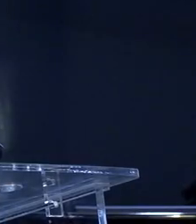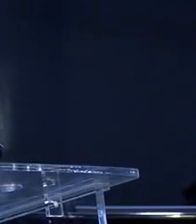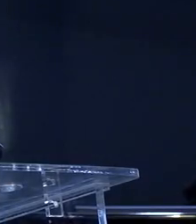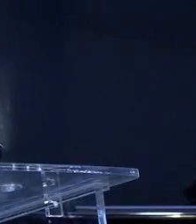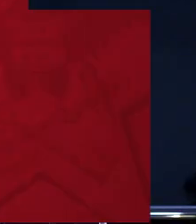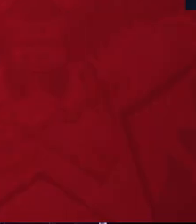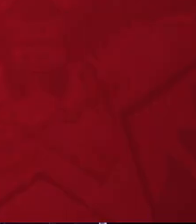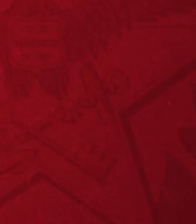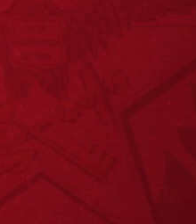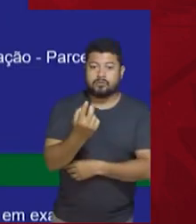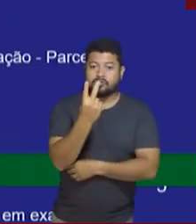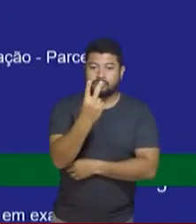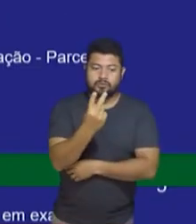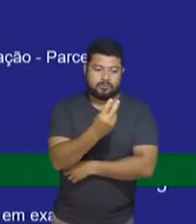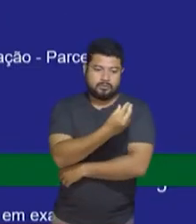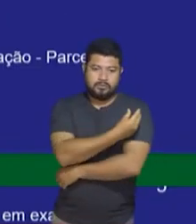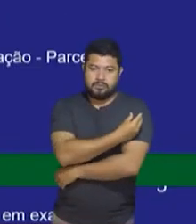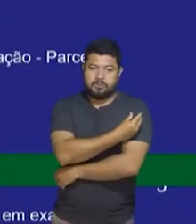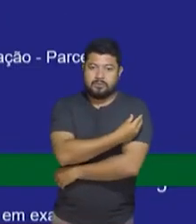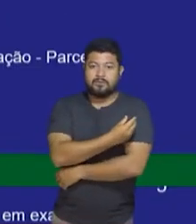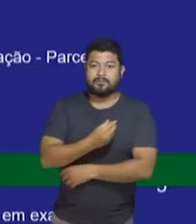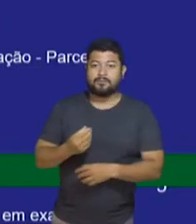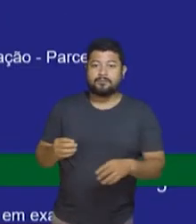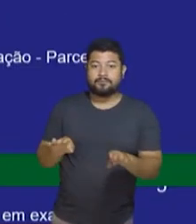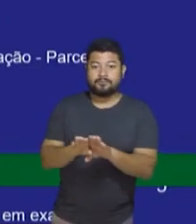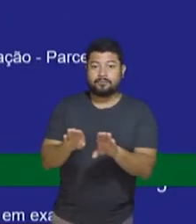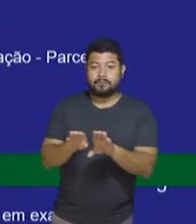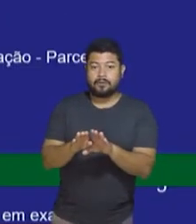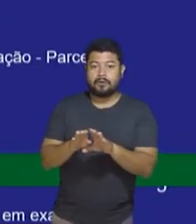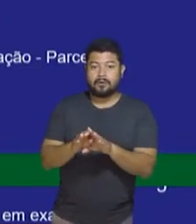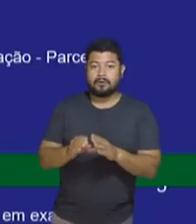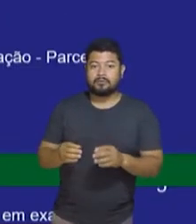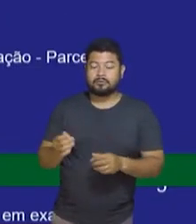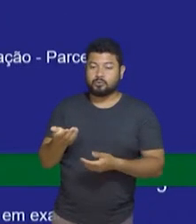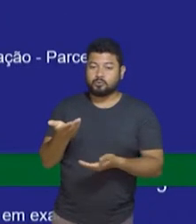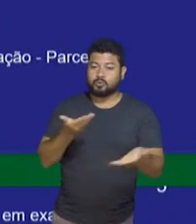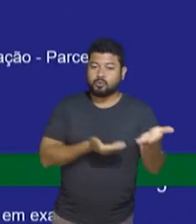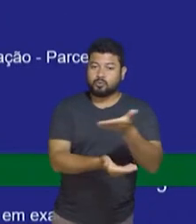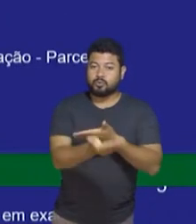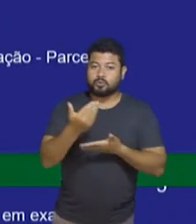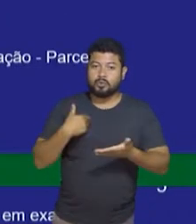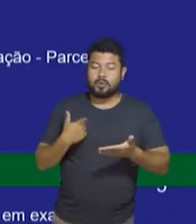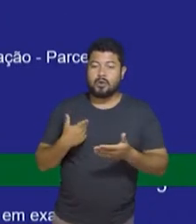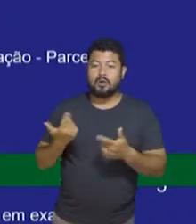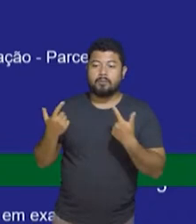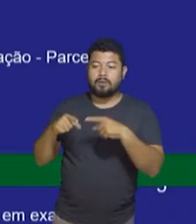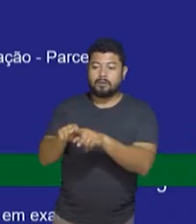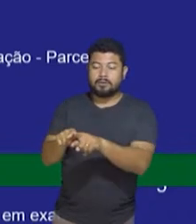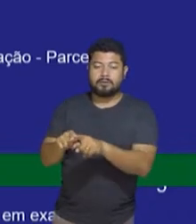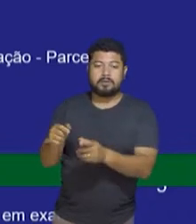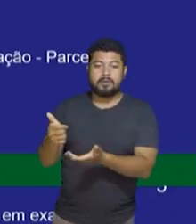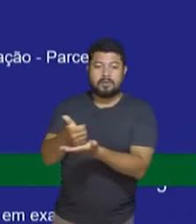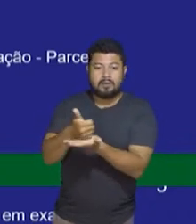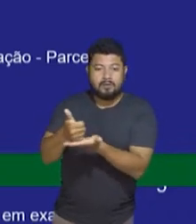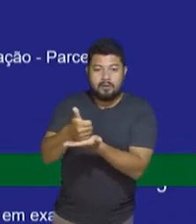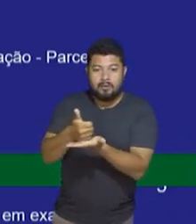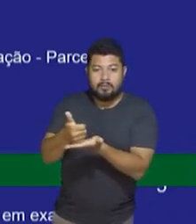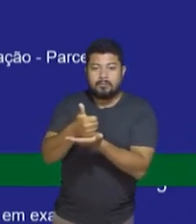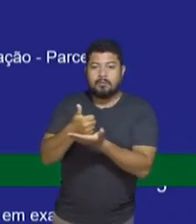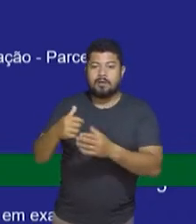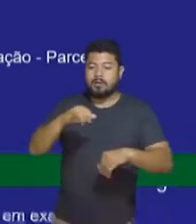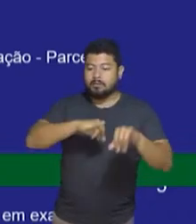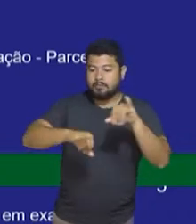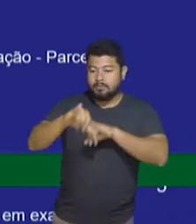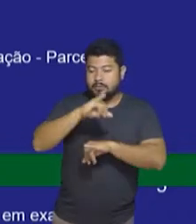desta deficiência. Temos trocas de insumos, parceria com descontos em clínicas, laboratórios, farmácia. E